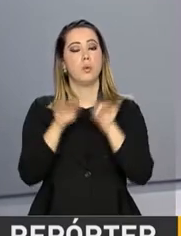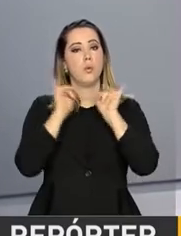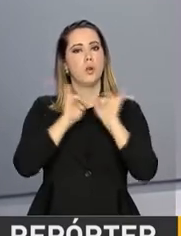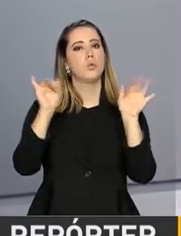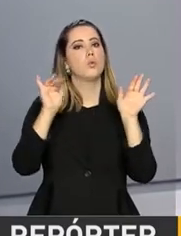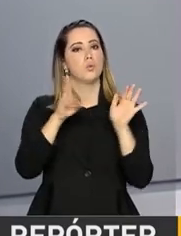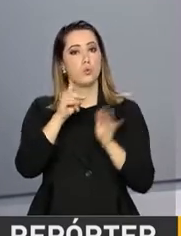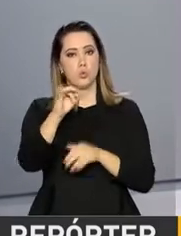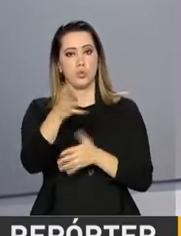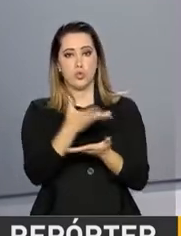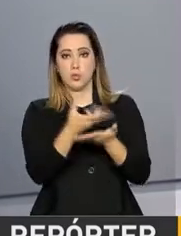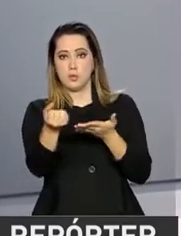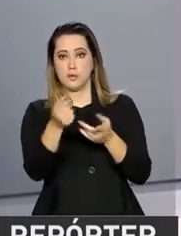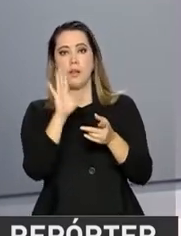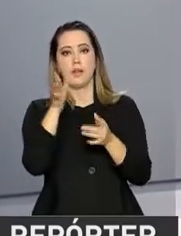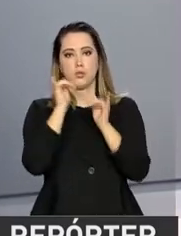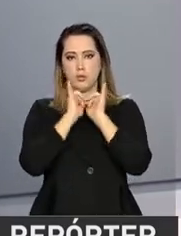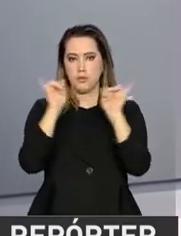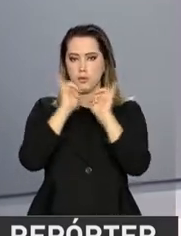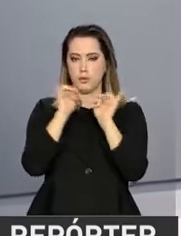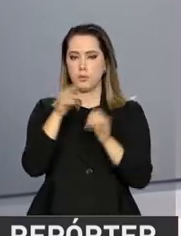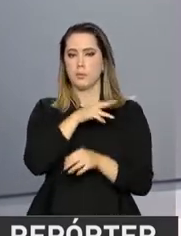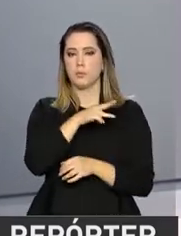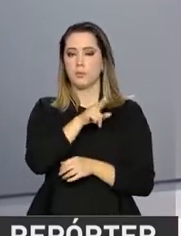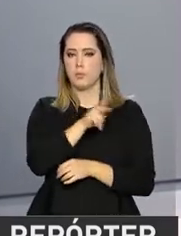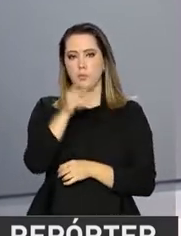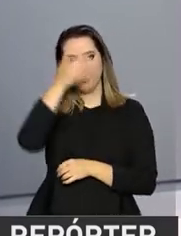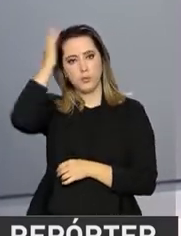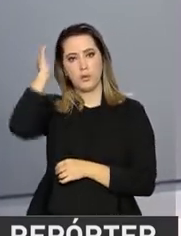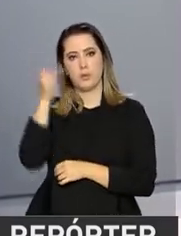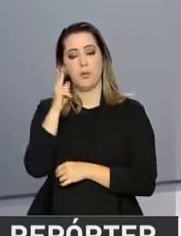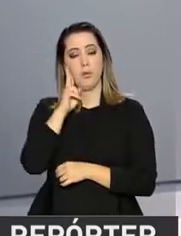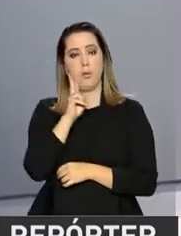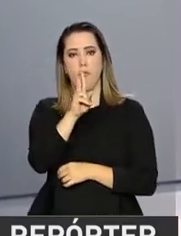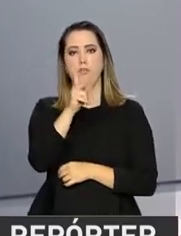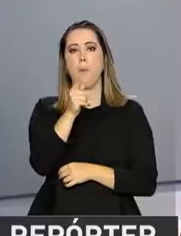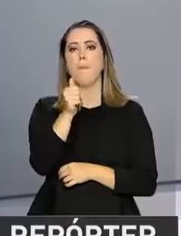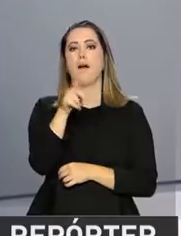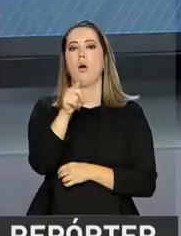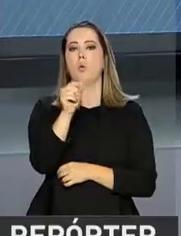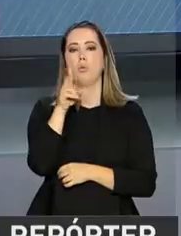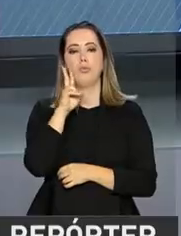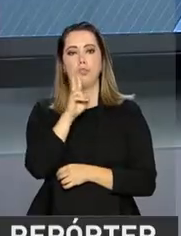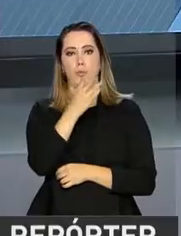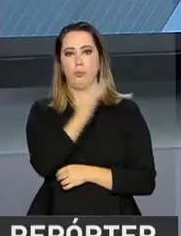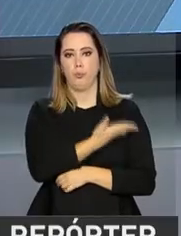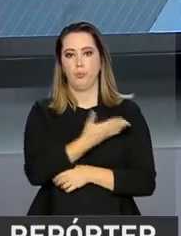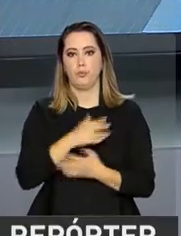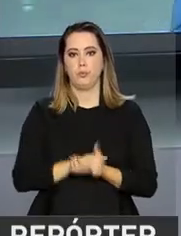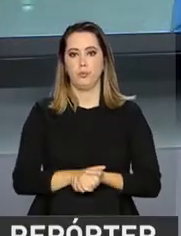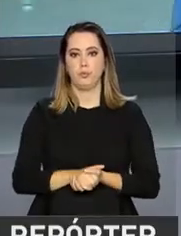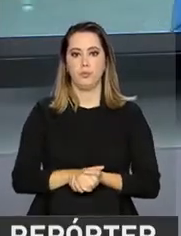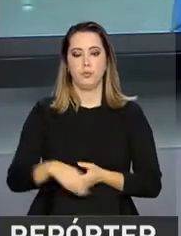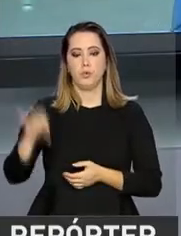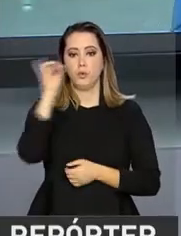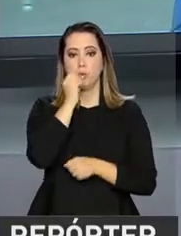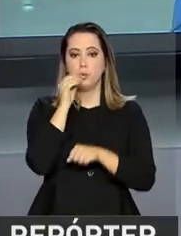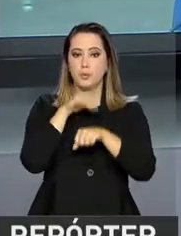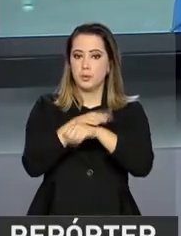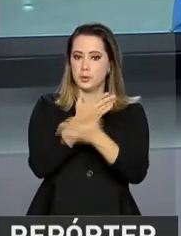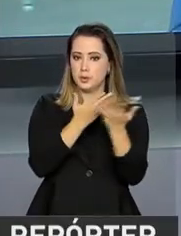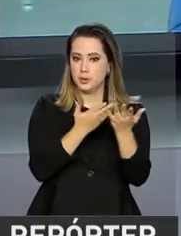presidente michel temer o repórter paulo la sálvia acompanhou e tem as informações olá paulo à noite